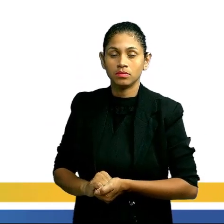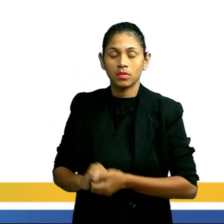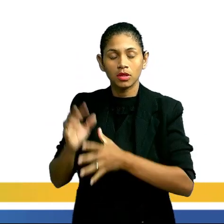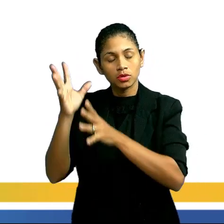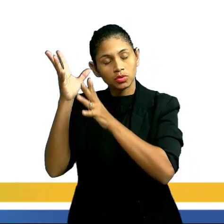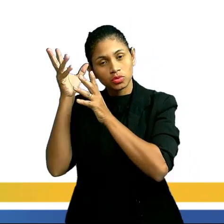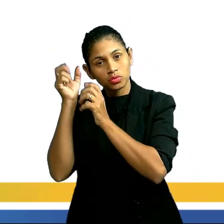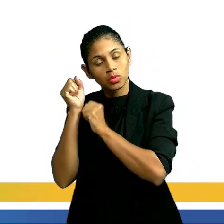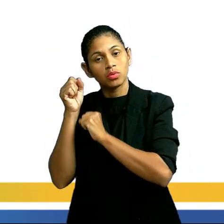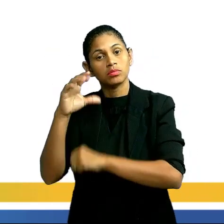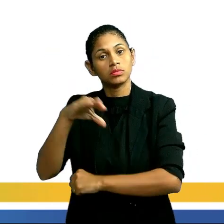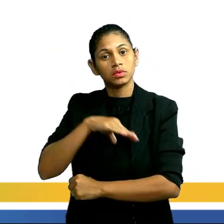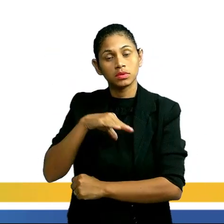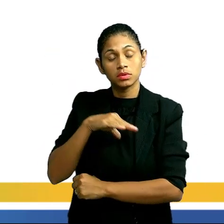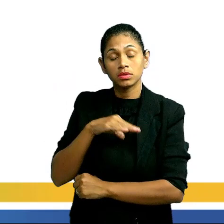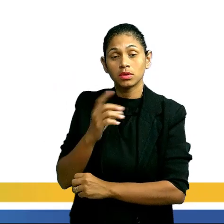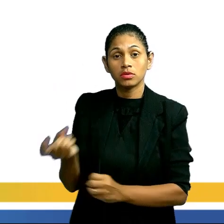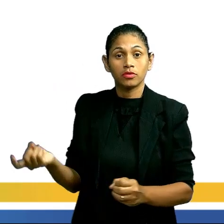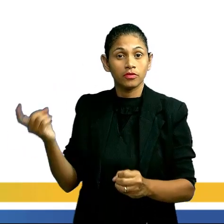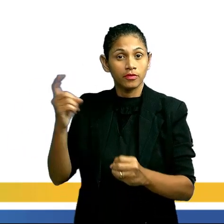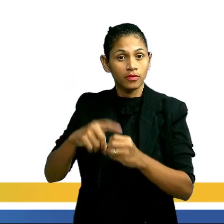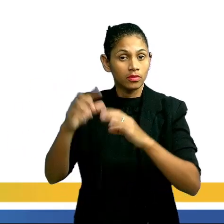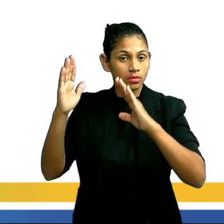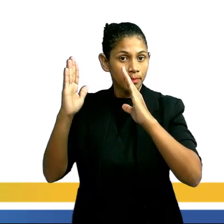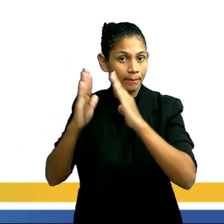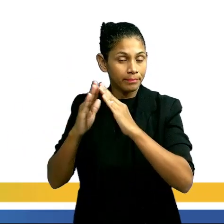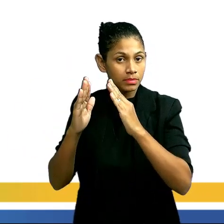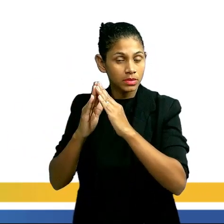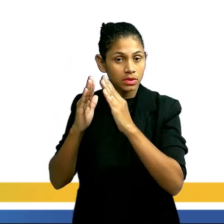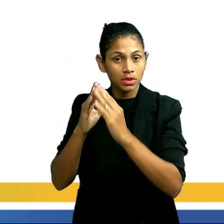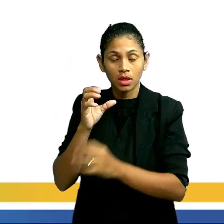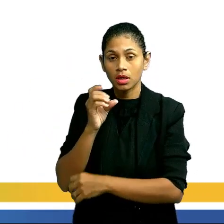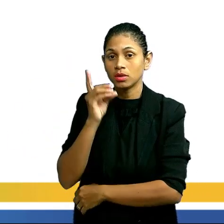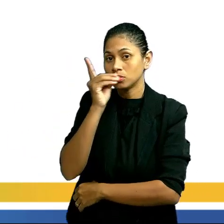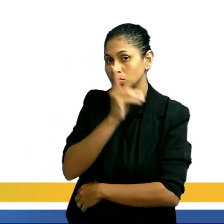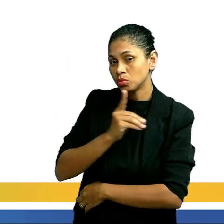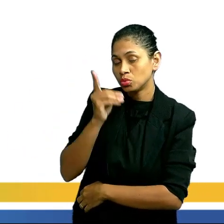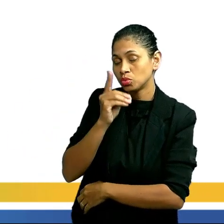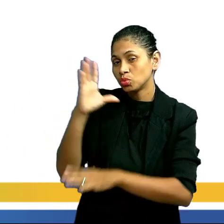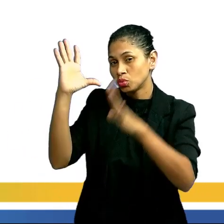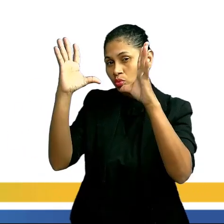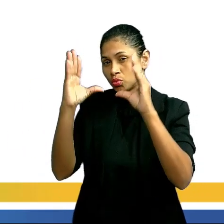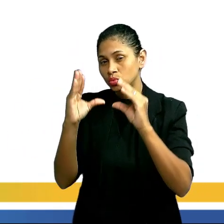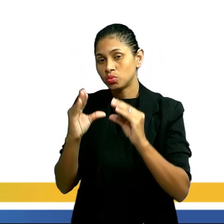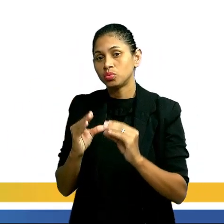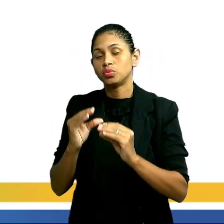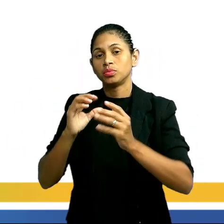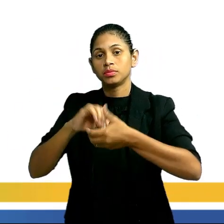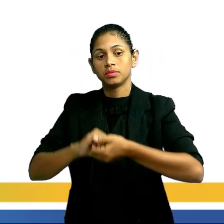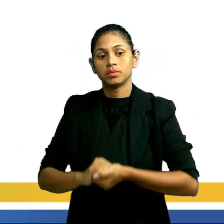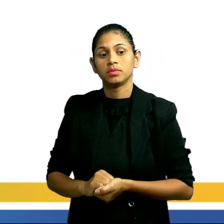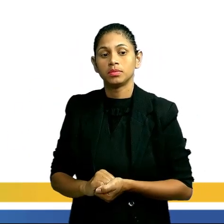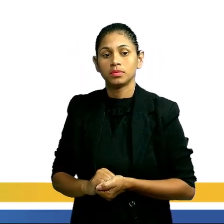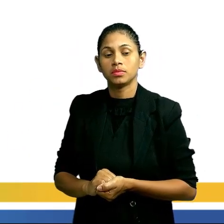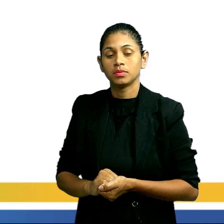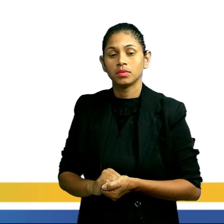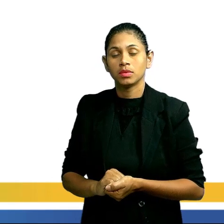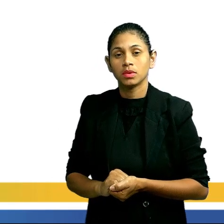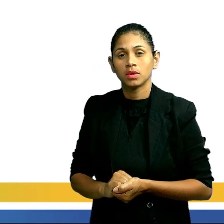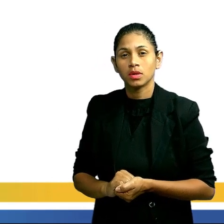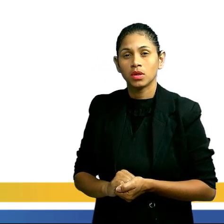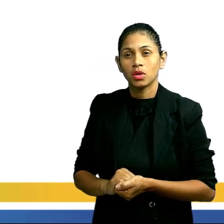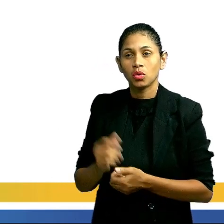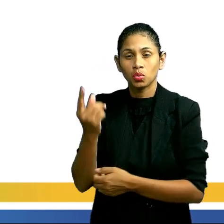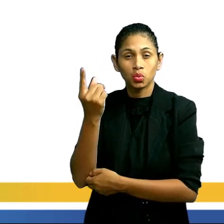suas casas no domingo à noite. As despesas com alimentação e hospedagem são custeadas pela coordenação do curso. A